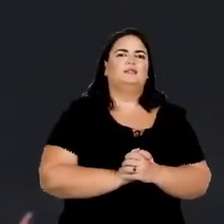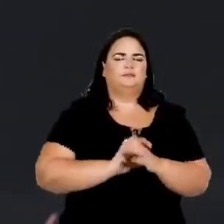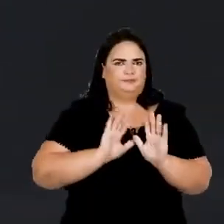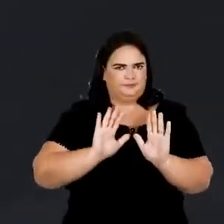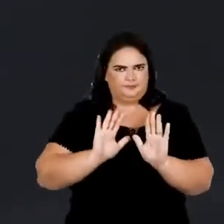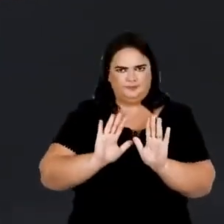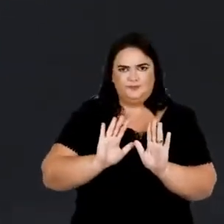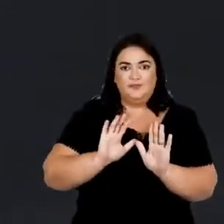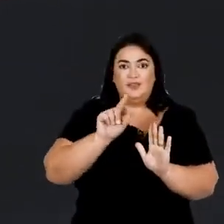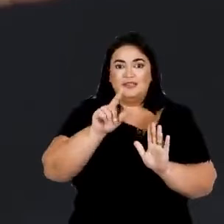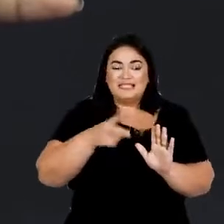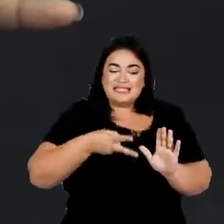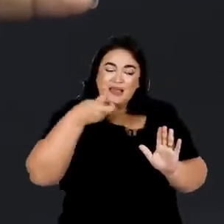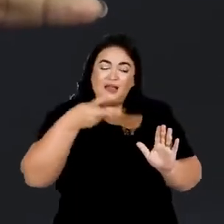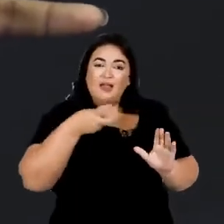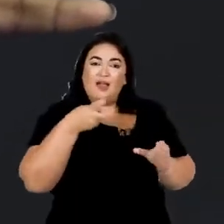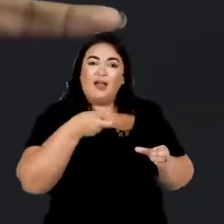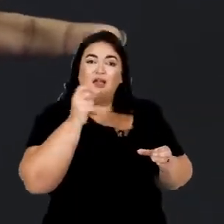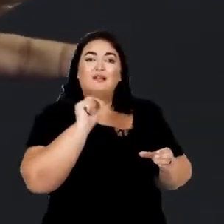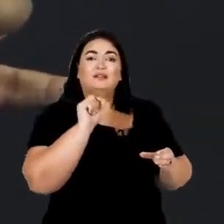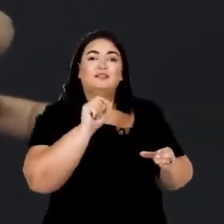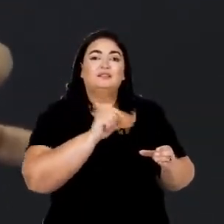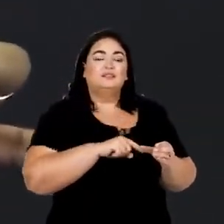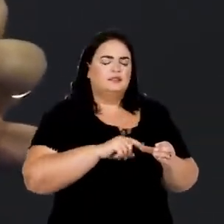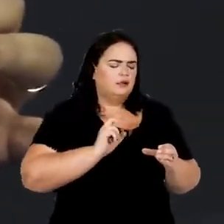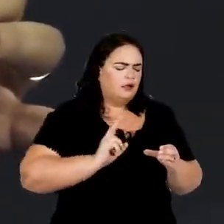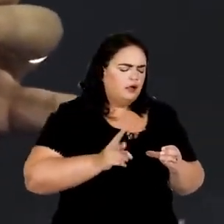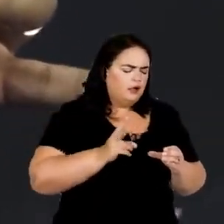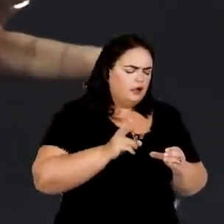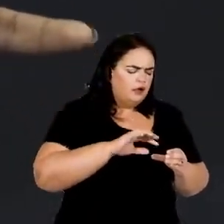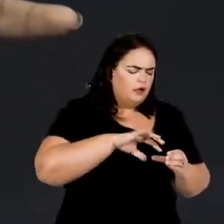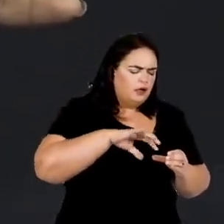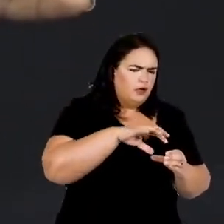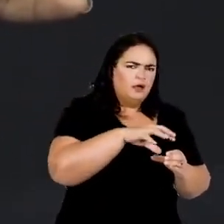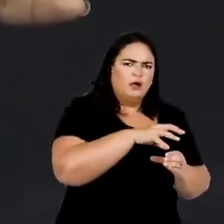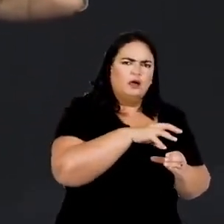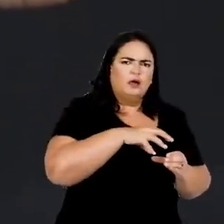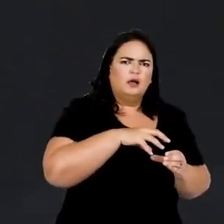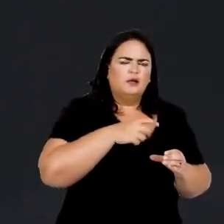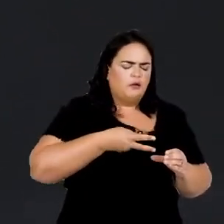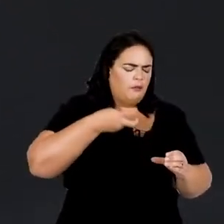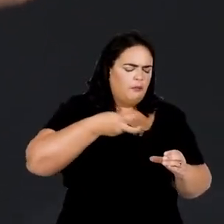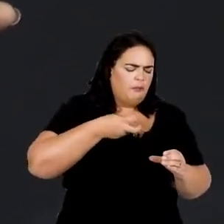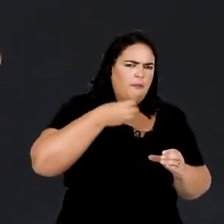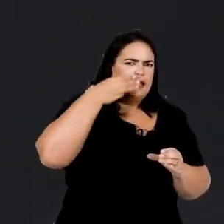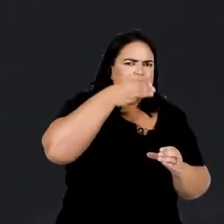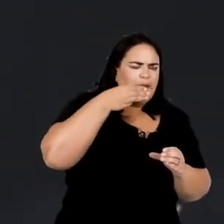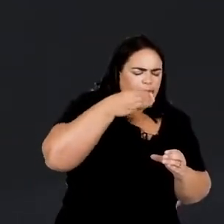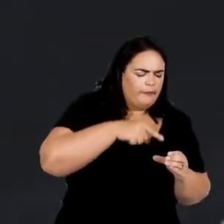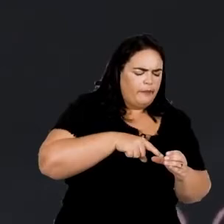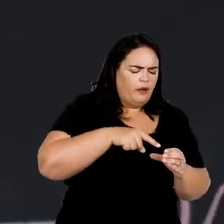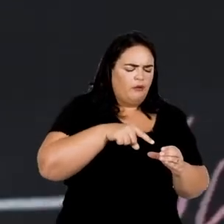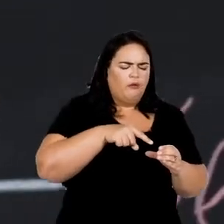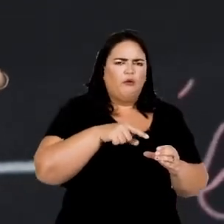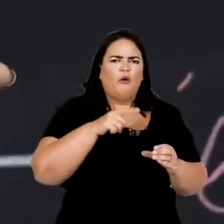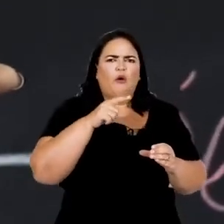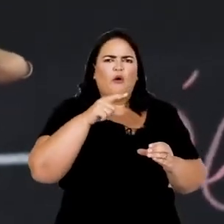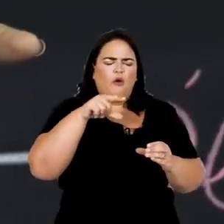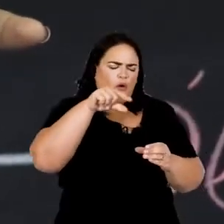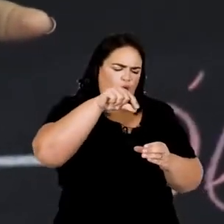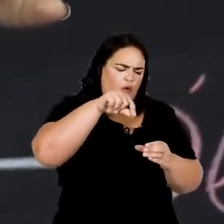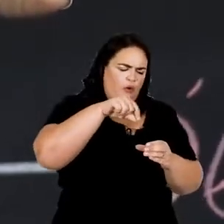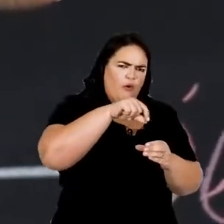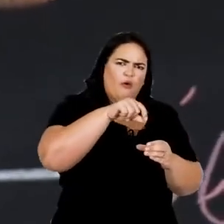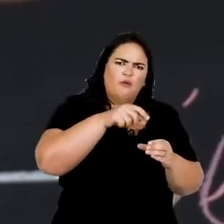Aí você repara que continuou cada um na sua. O mel está aqui e o meu suco, a